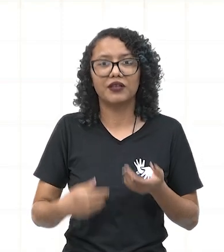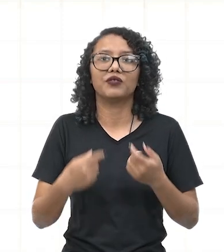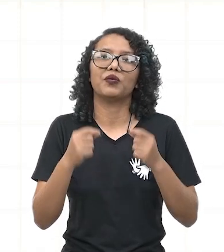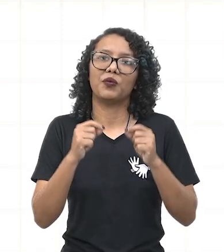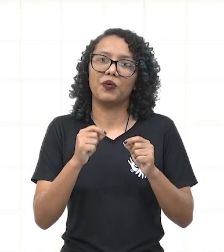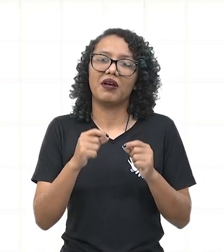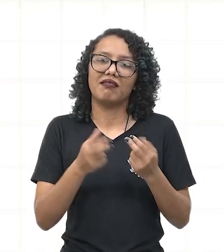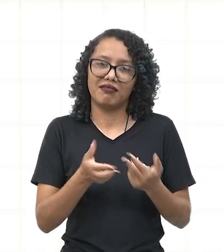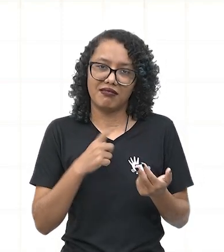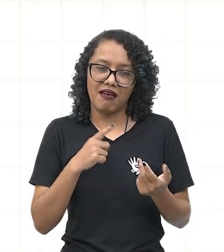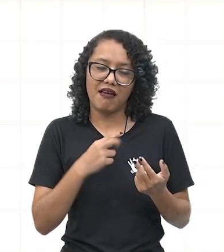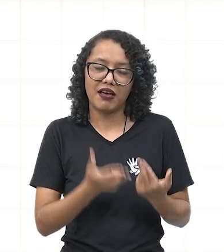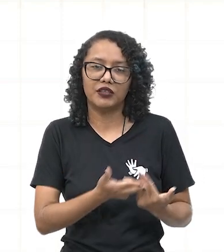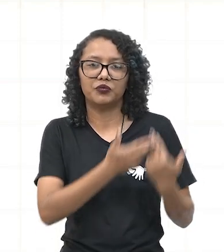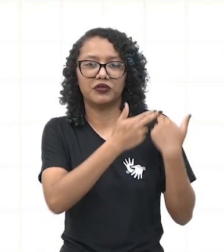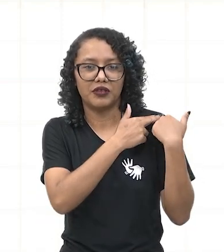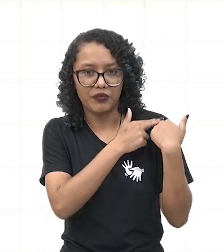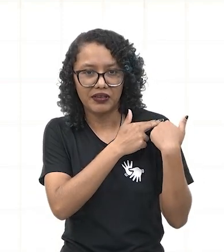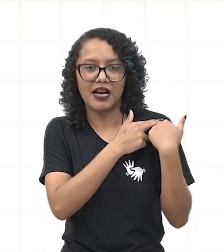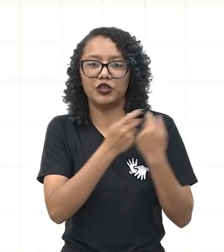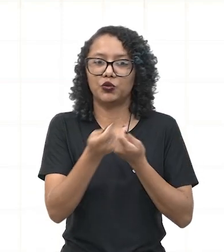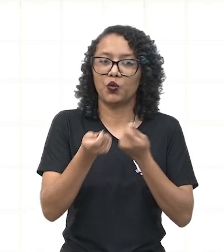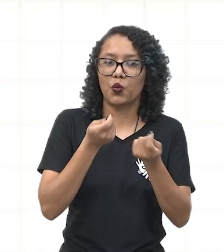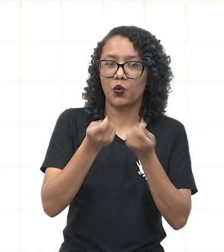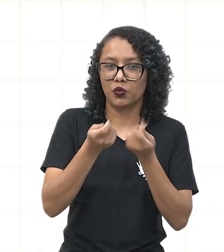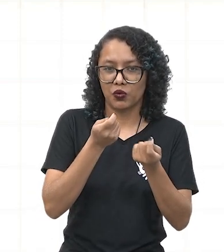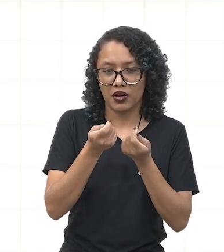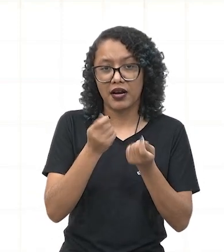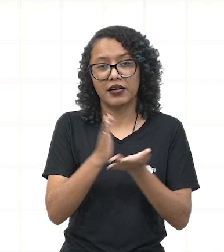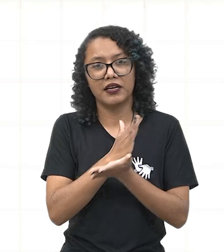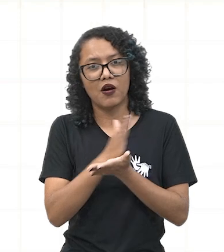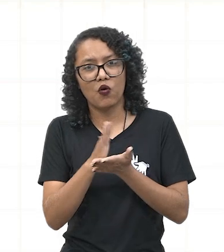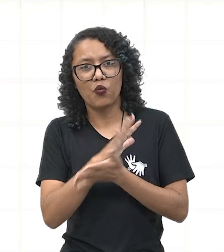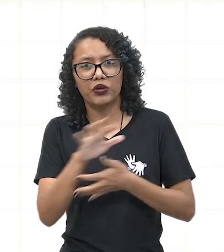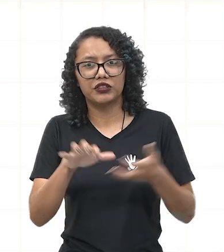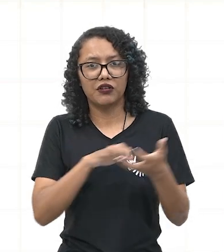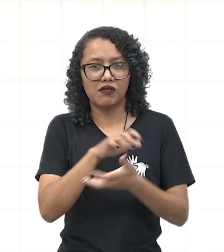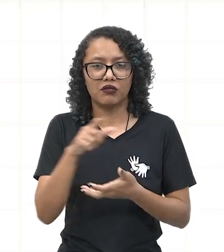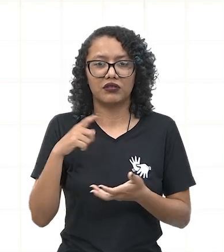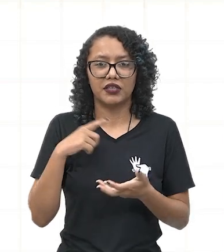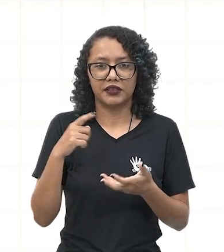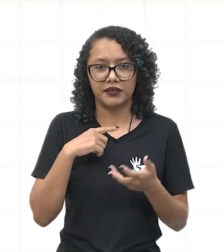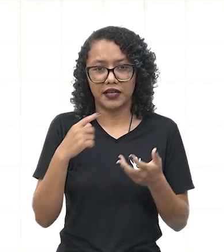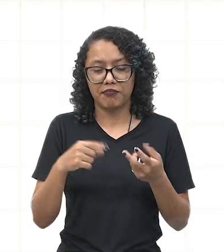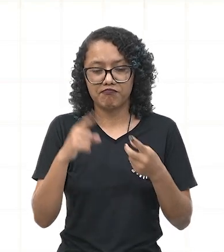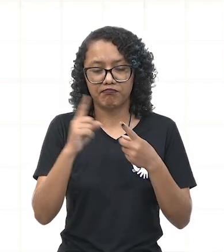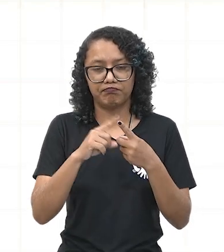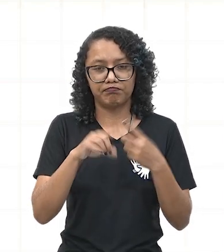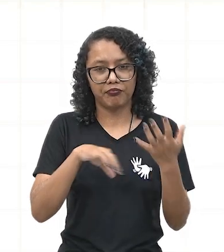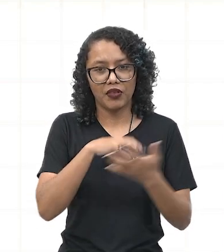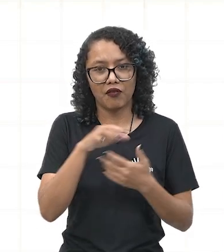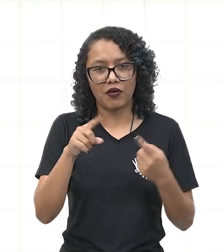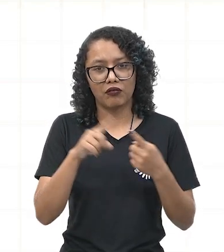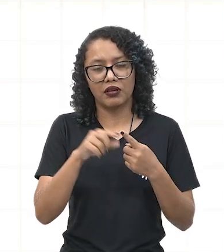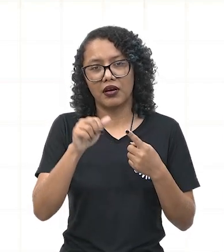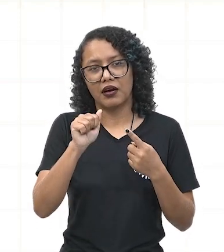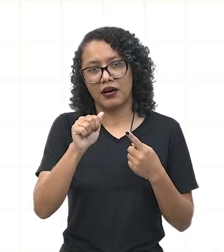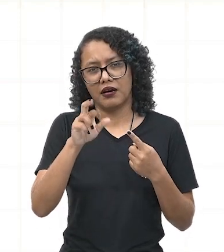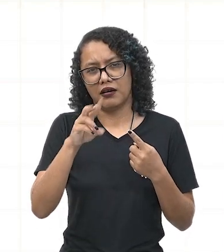regime. E dentre as revoltas que ele vai enfrentar, estão inclusas a Revolta da Armada e